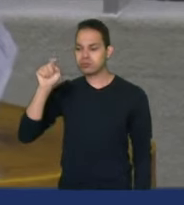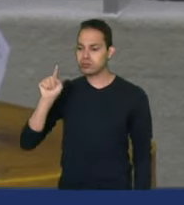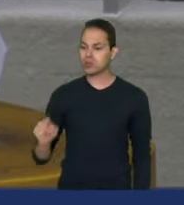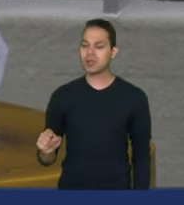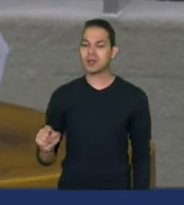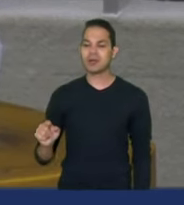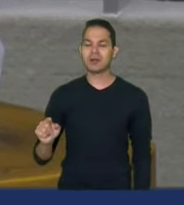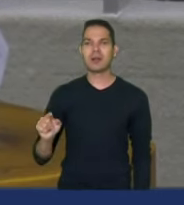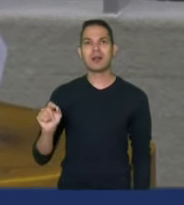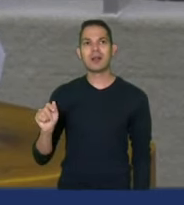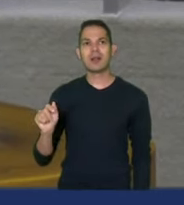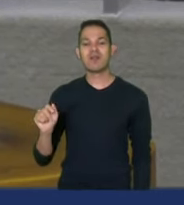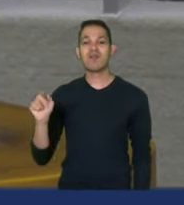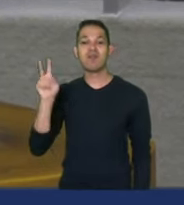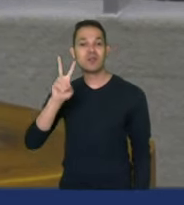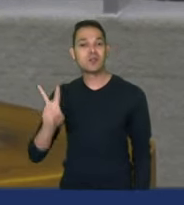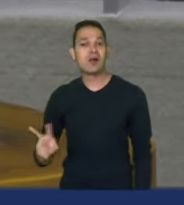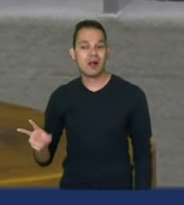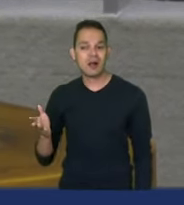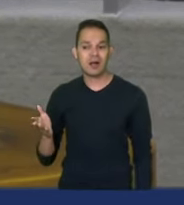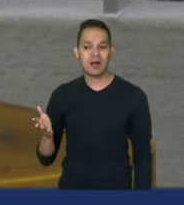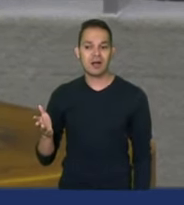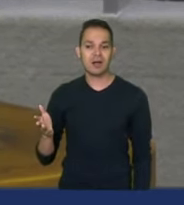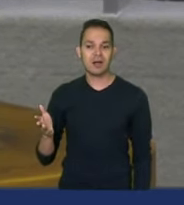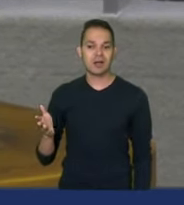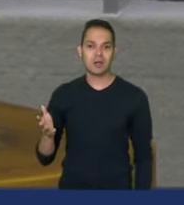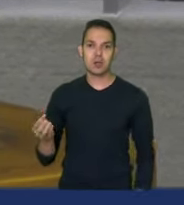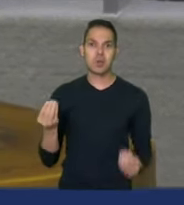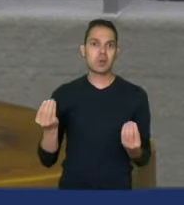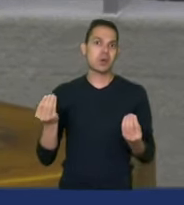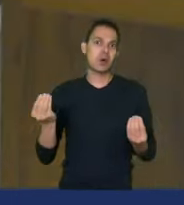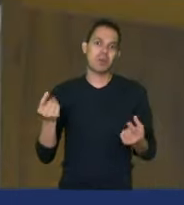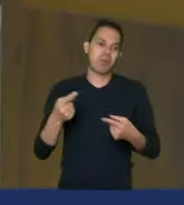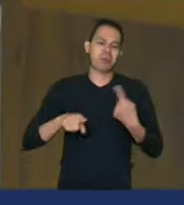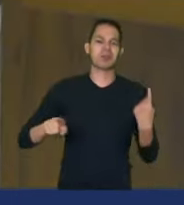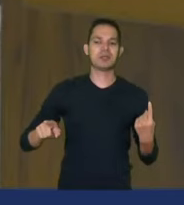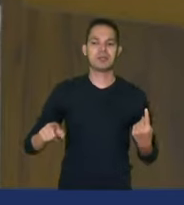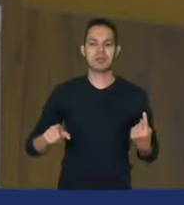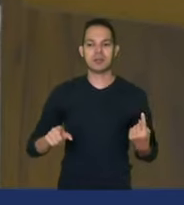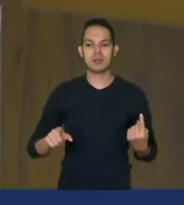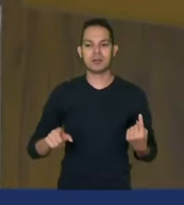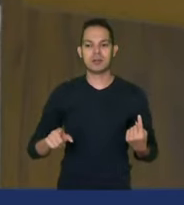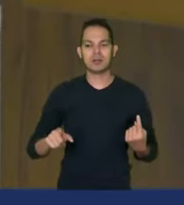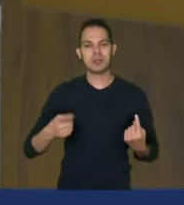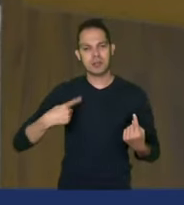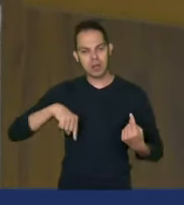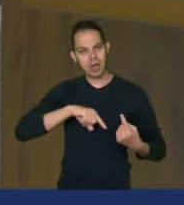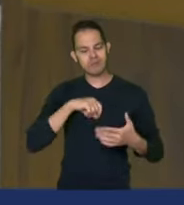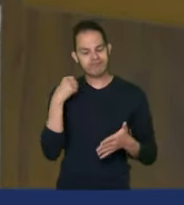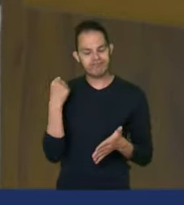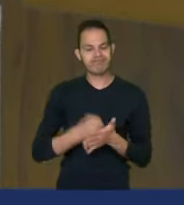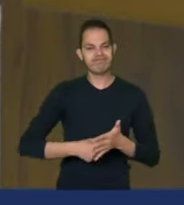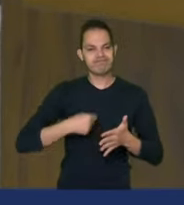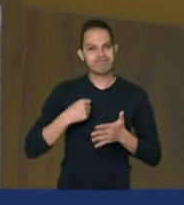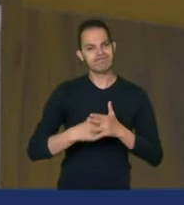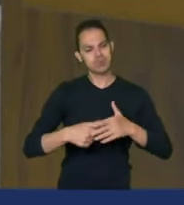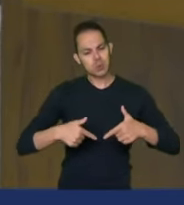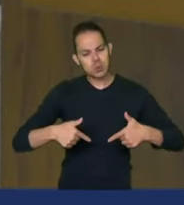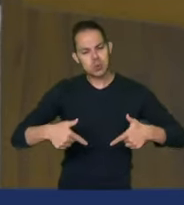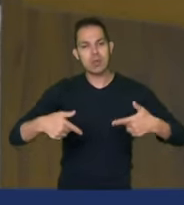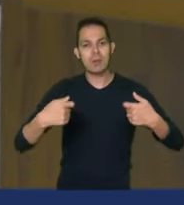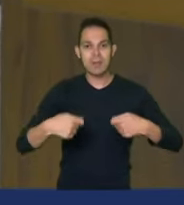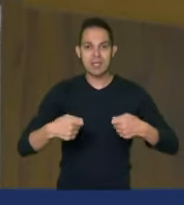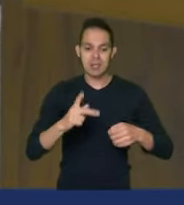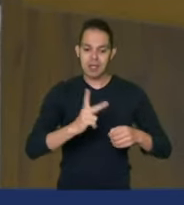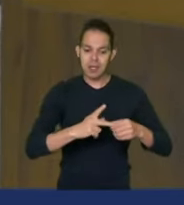da Venezuela. Não tem fundamento. Então, presidente, nós precisamos lutar e valorizar a Petrobras,